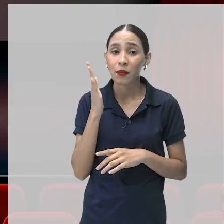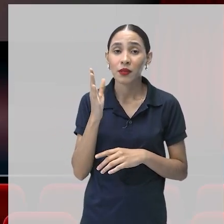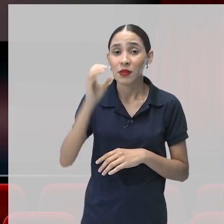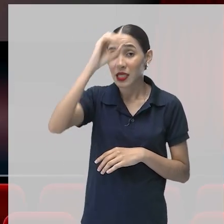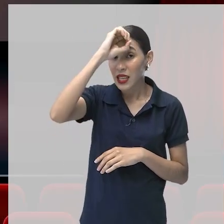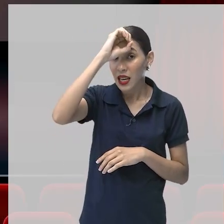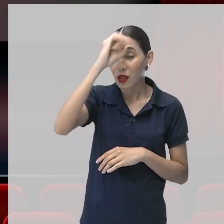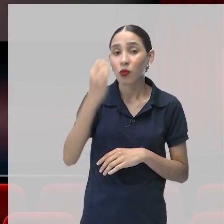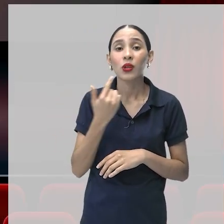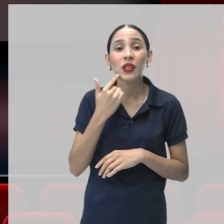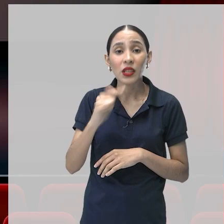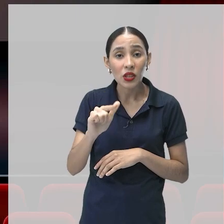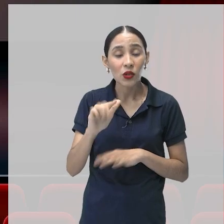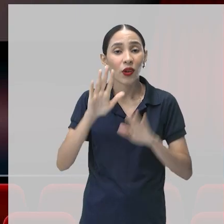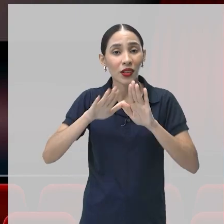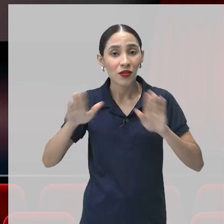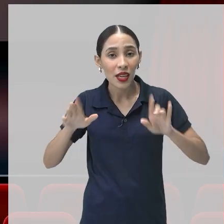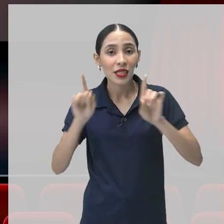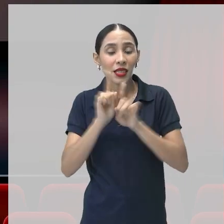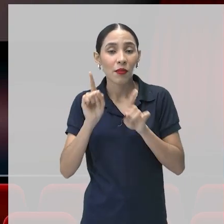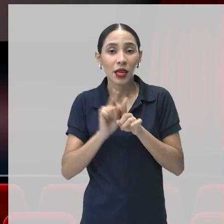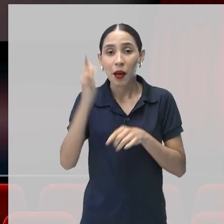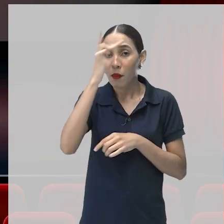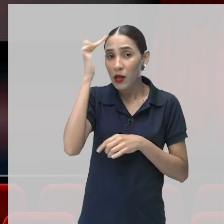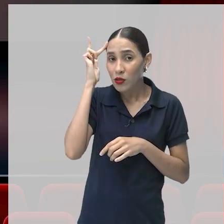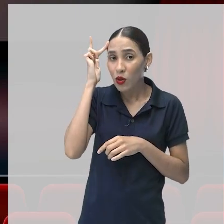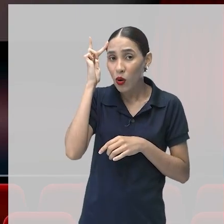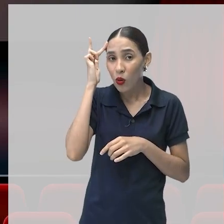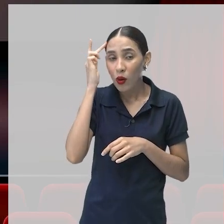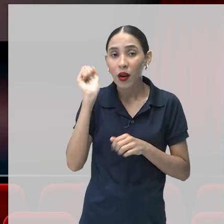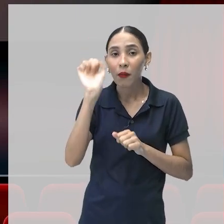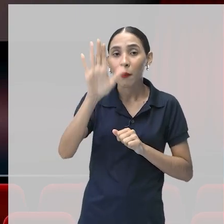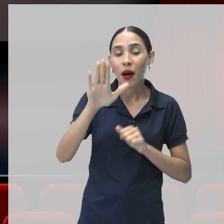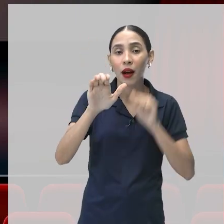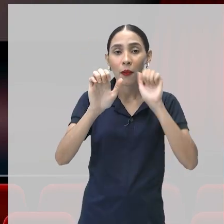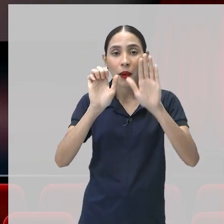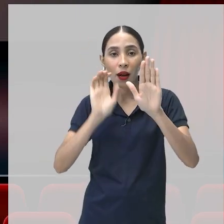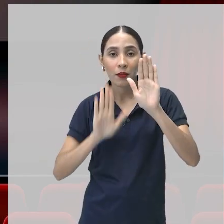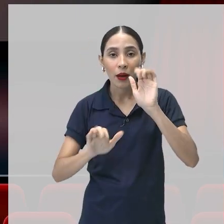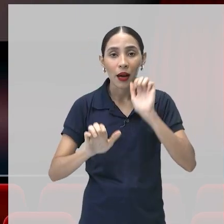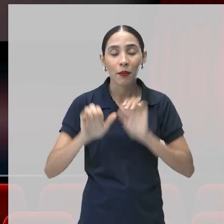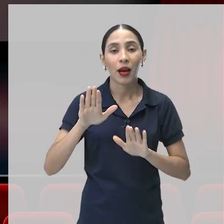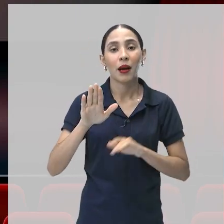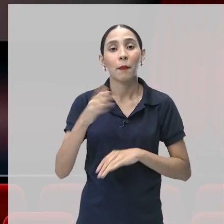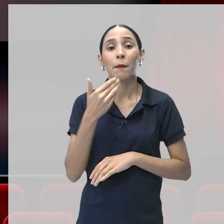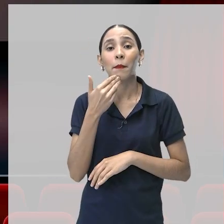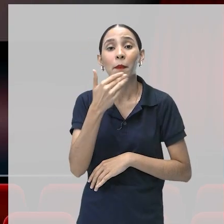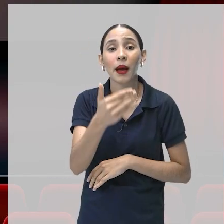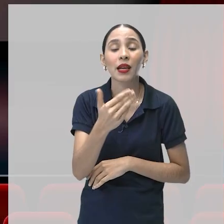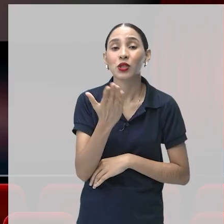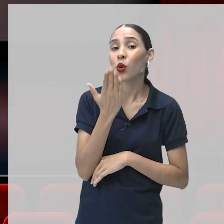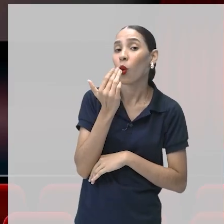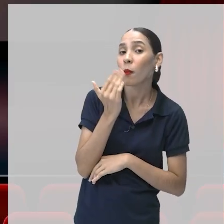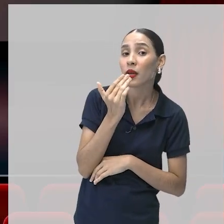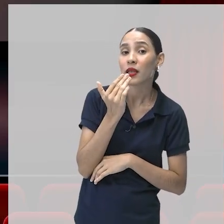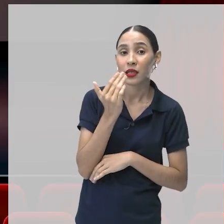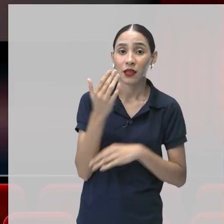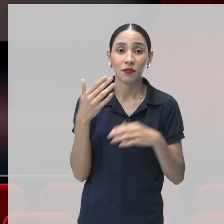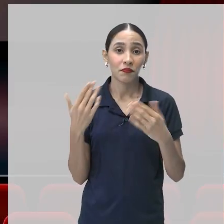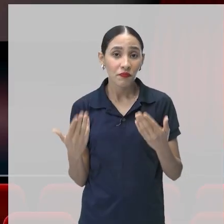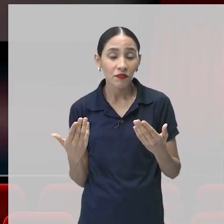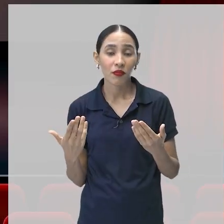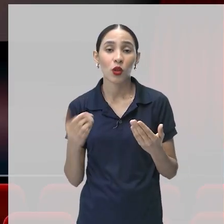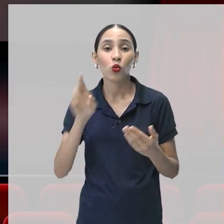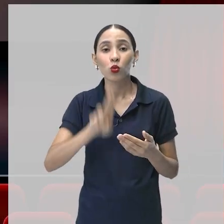idioma. Muitas vezes as pessoas, através da mímica, ela pede, por exemplo, comida que ela quer comer.